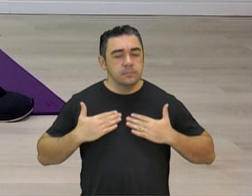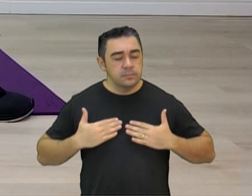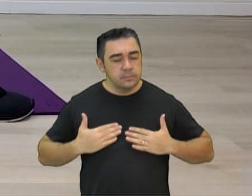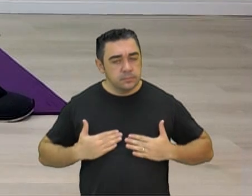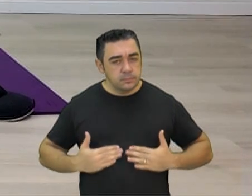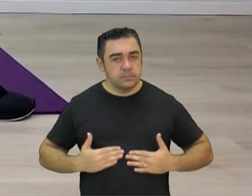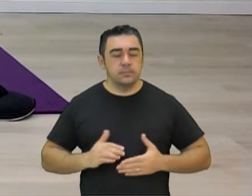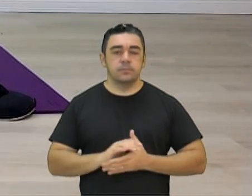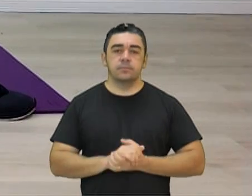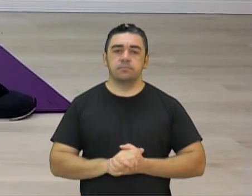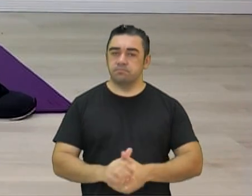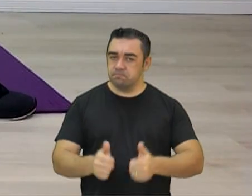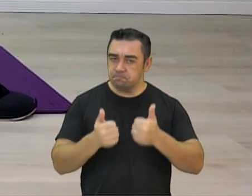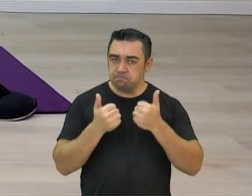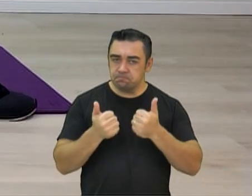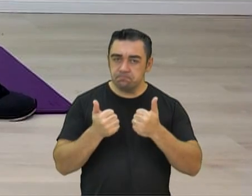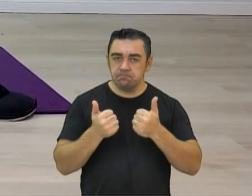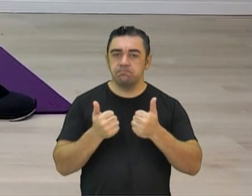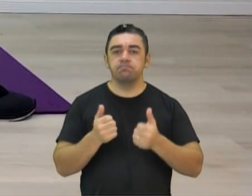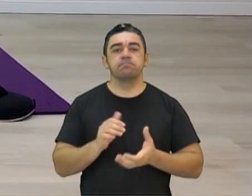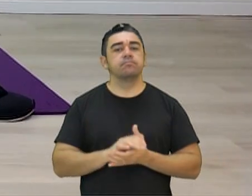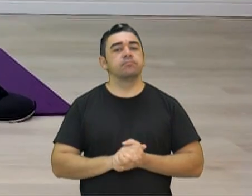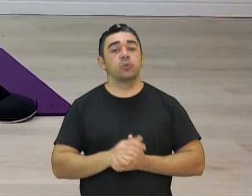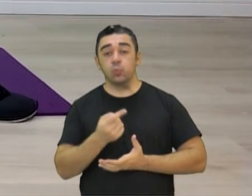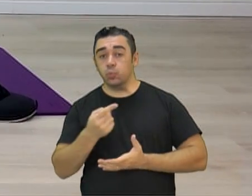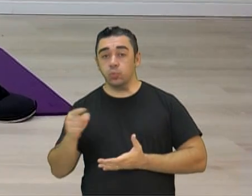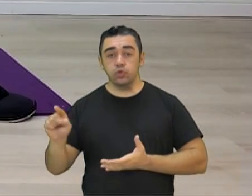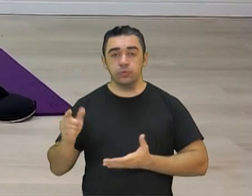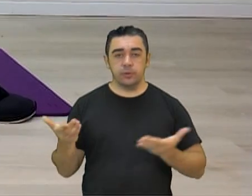Relaxa. Muito bom. Última vez.